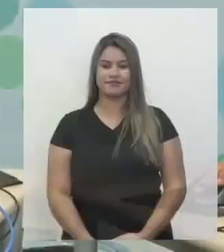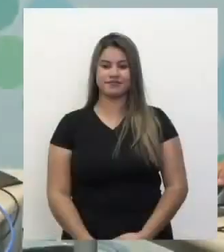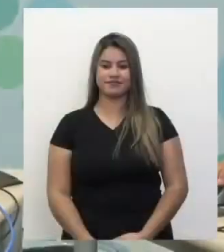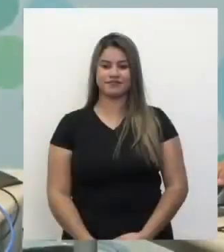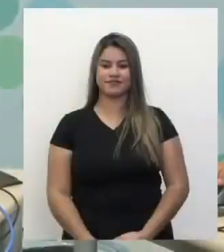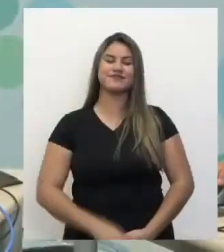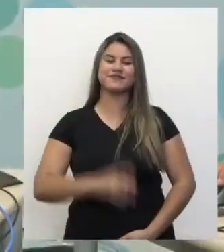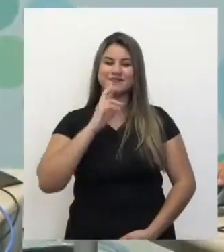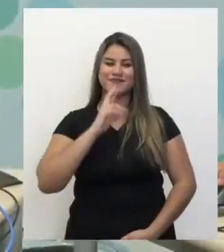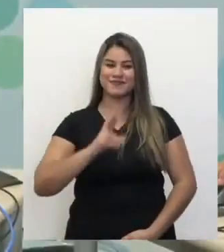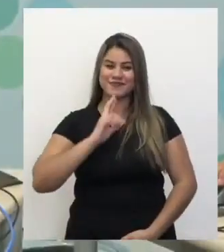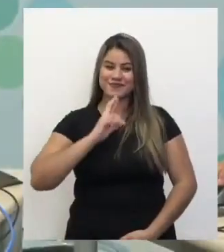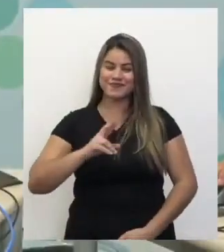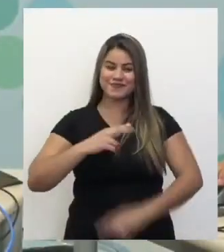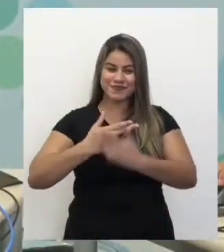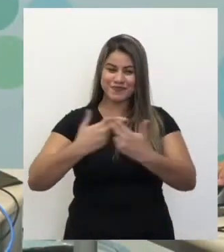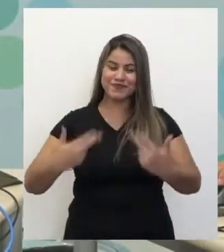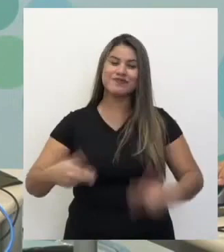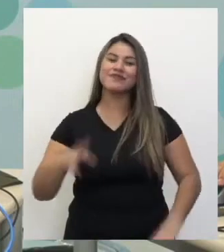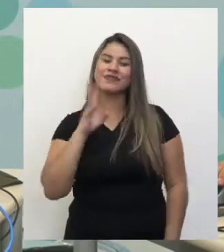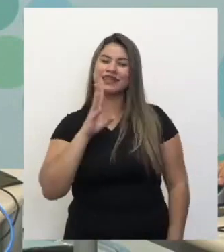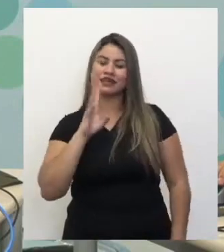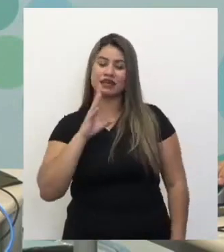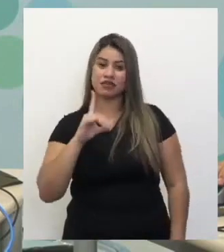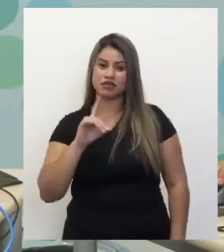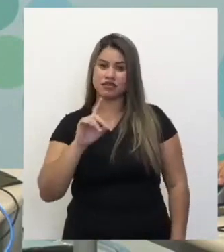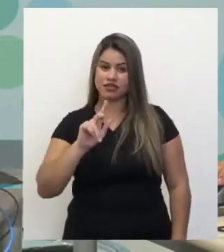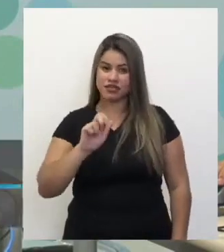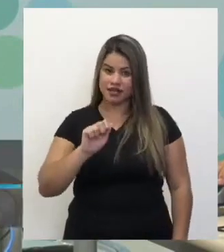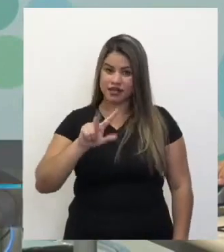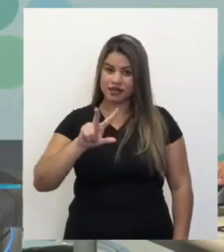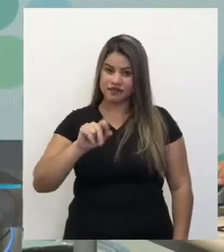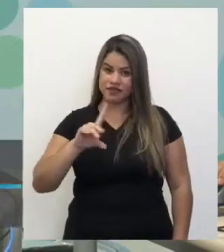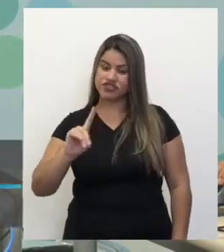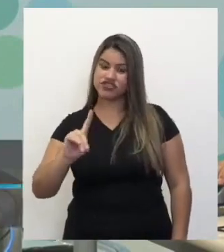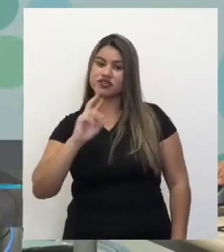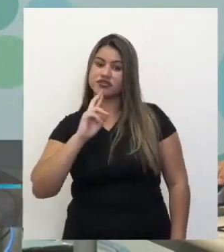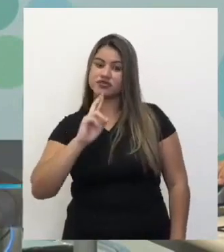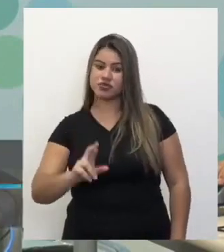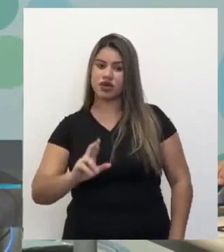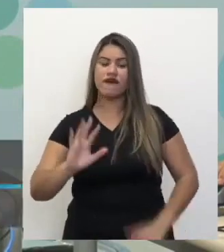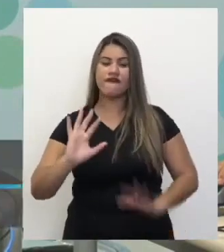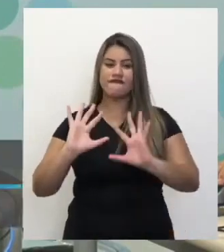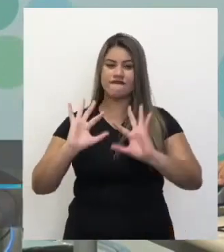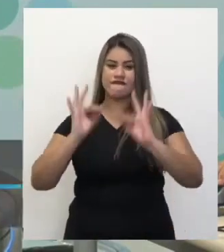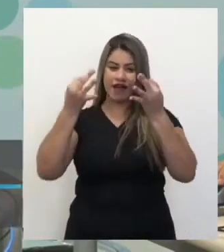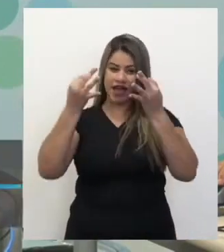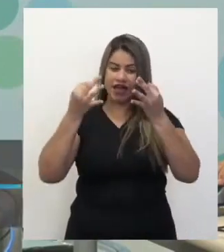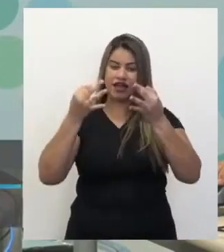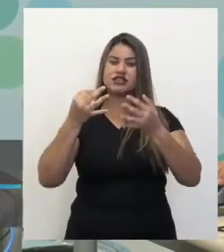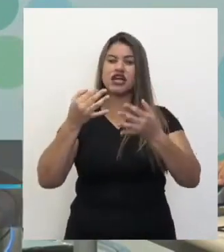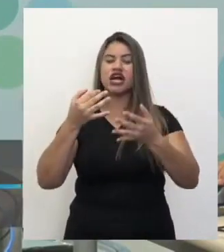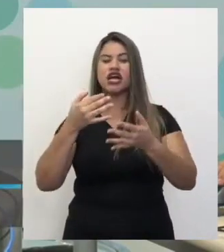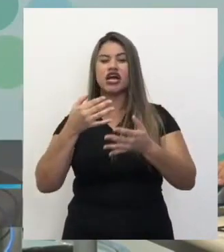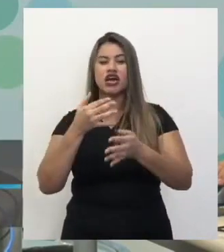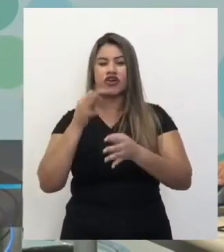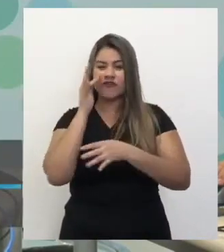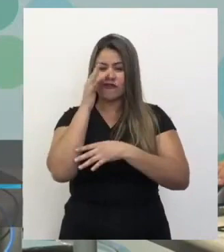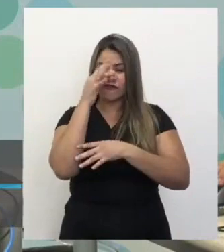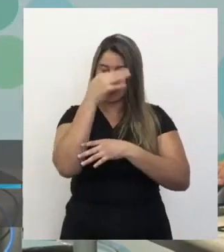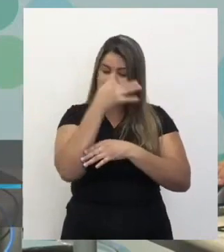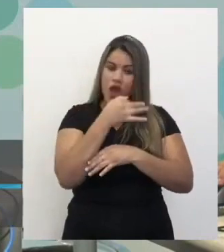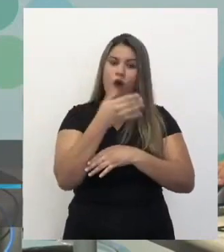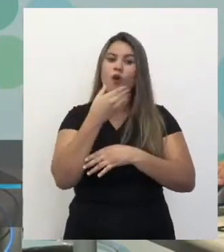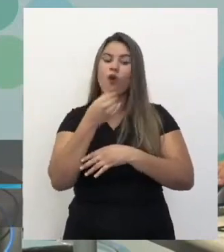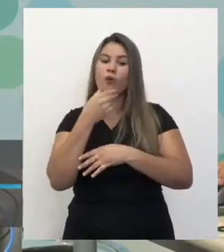Respostas muito legais aqui no chat. O David, ele respondeu assim, ó, a festa de fidelidade entre um vassalo e um senhor